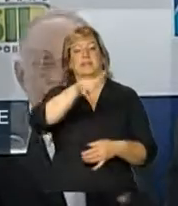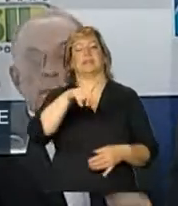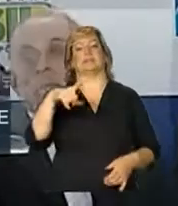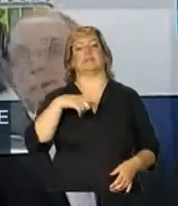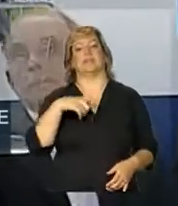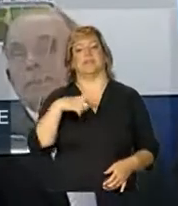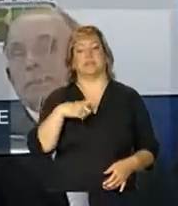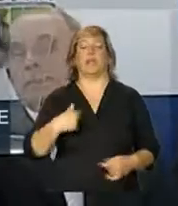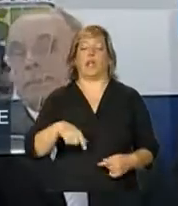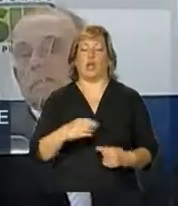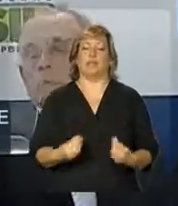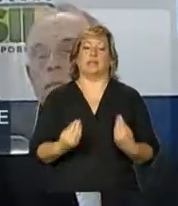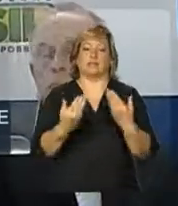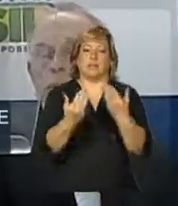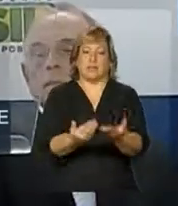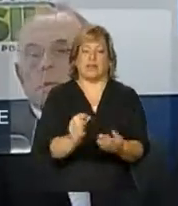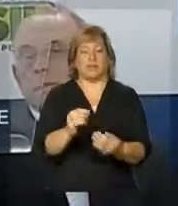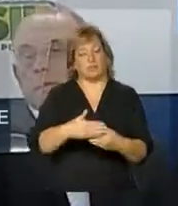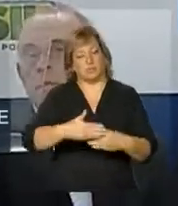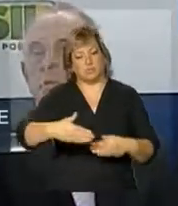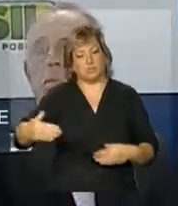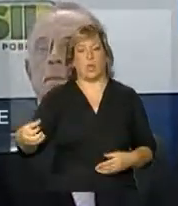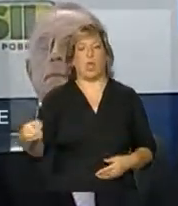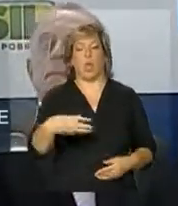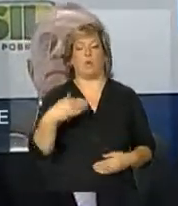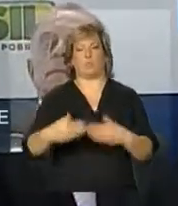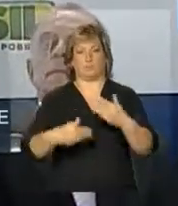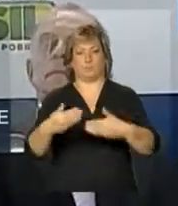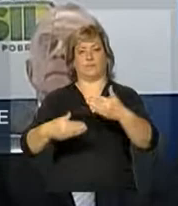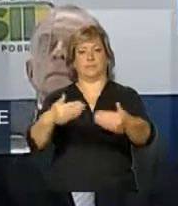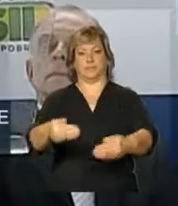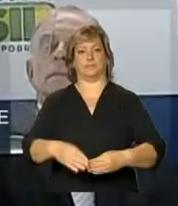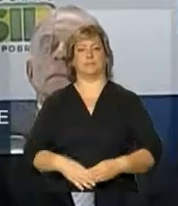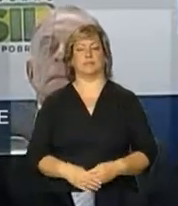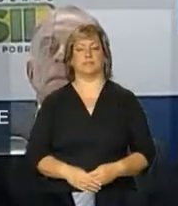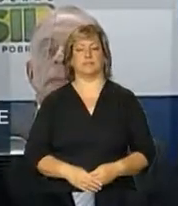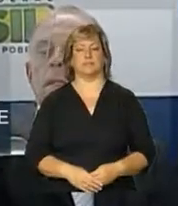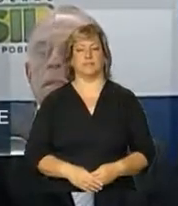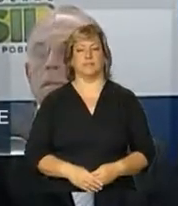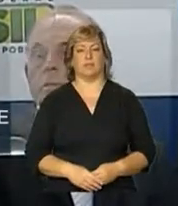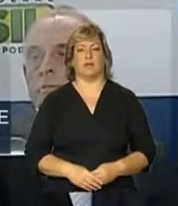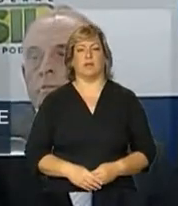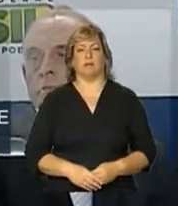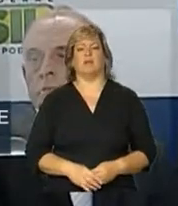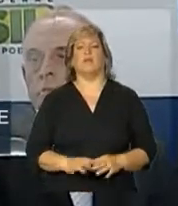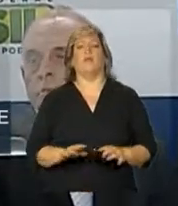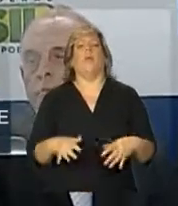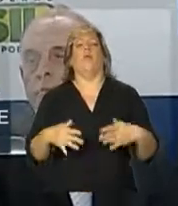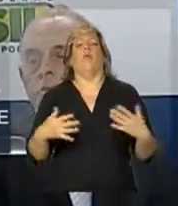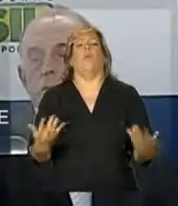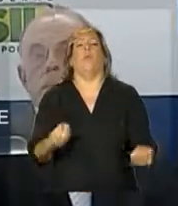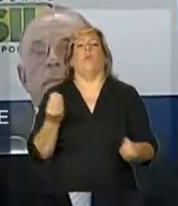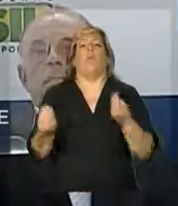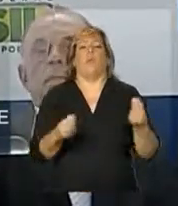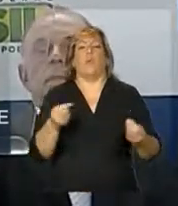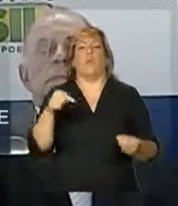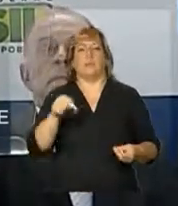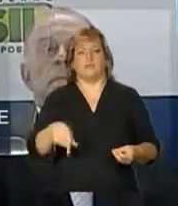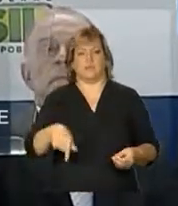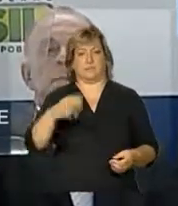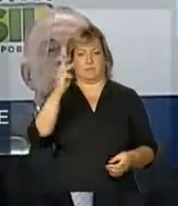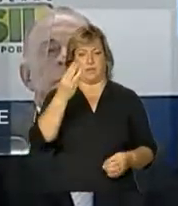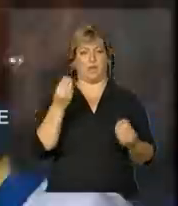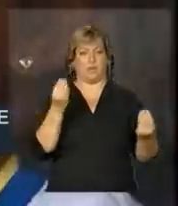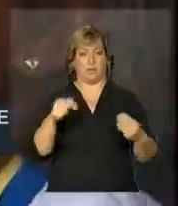e nós daremos, na sequência, um novo passo. Qual o efeito disso aqui no Maranhão? Com o